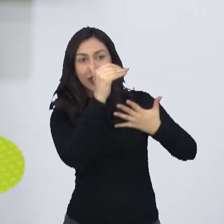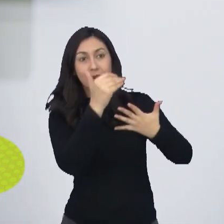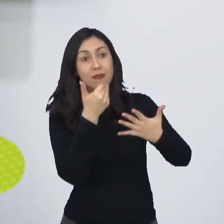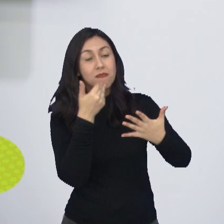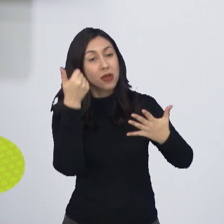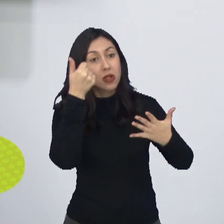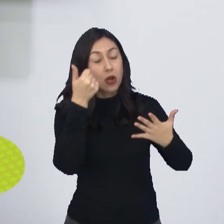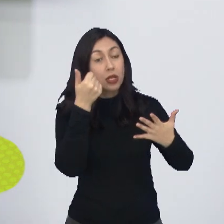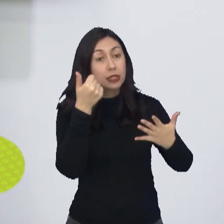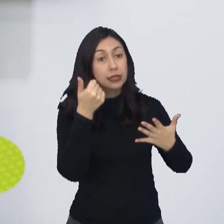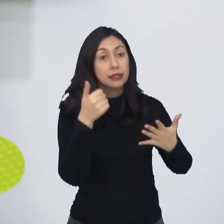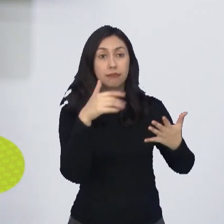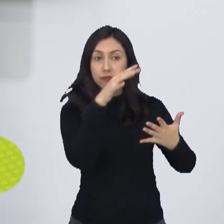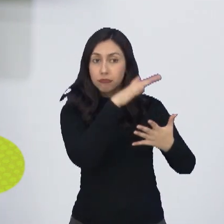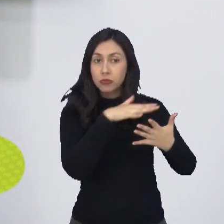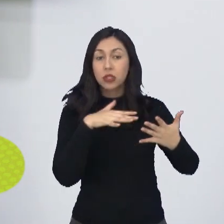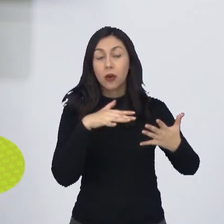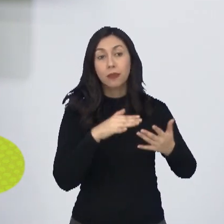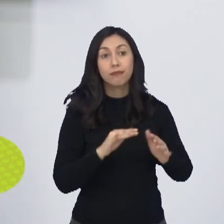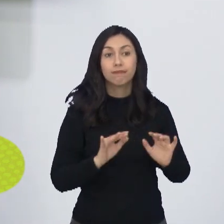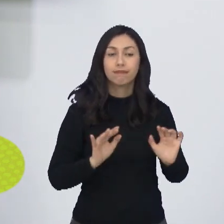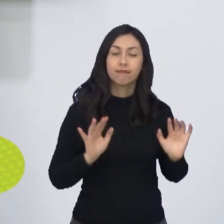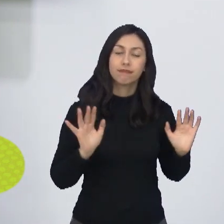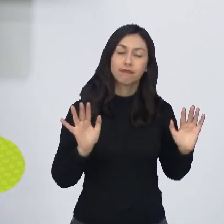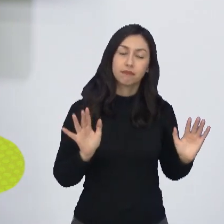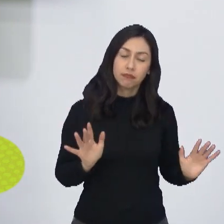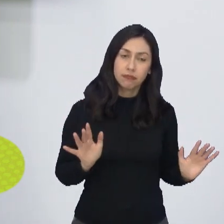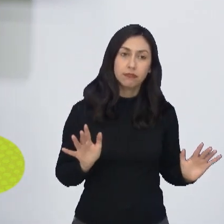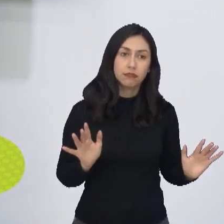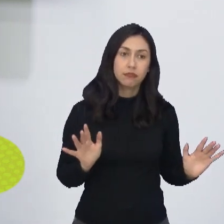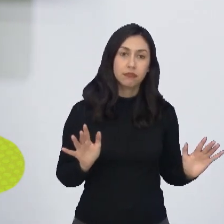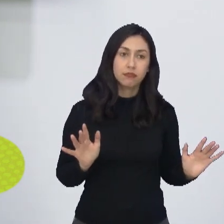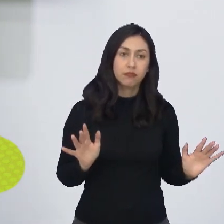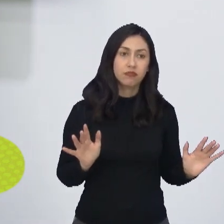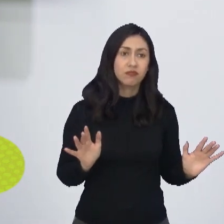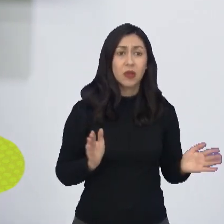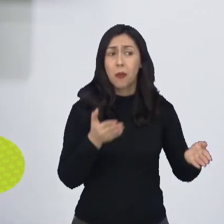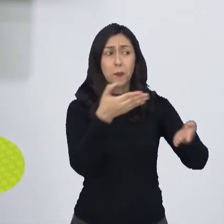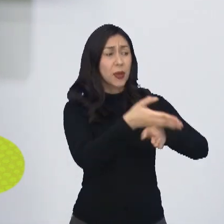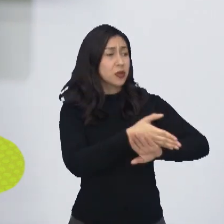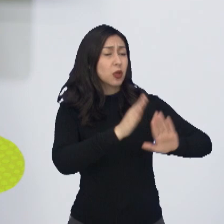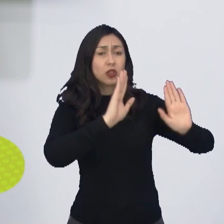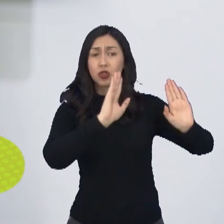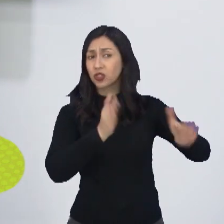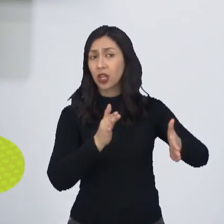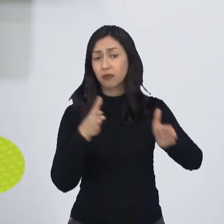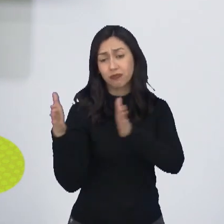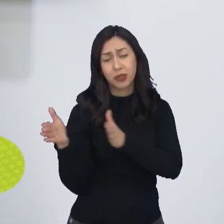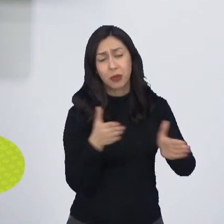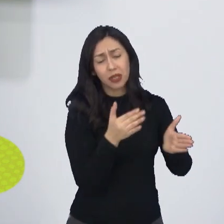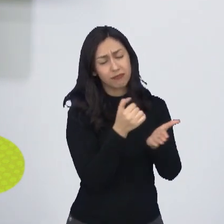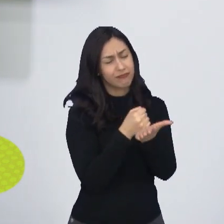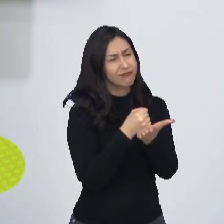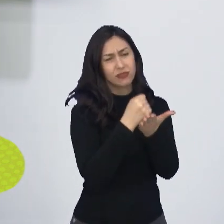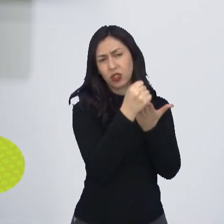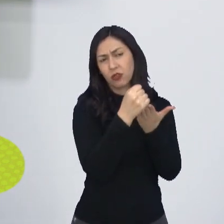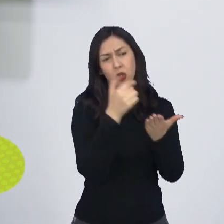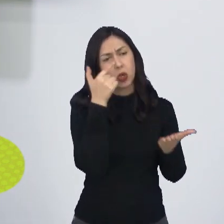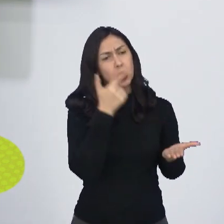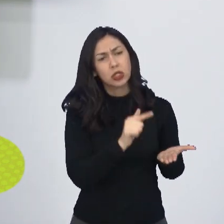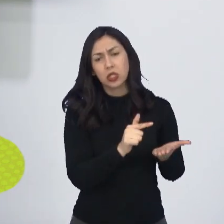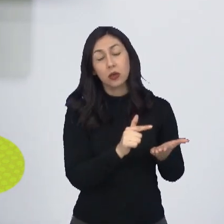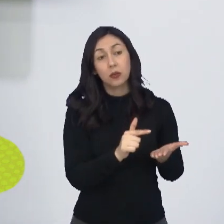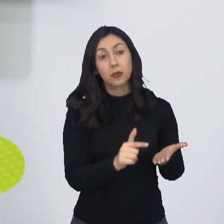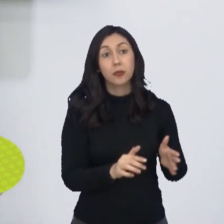do grupo e no geral, mas como já conseguiu a classificação, então essa primeira parte já Inês é morta, já